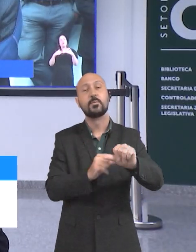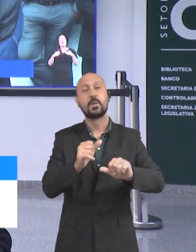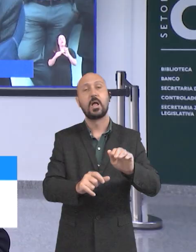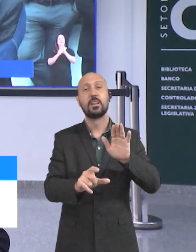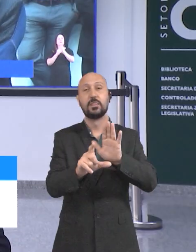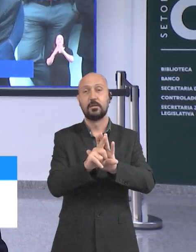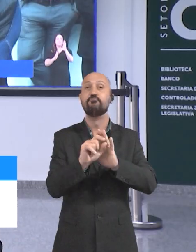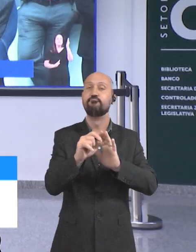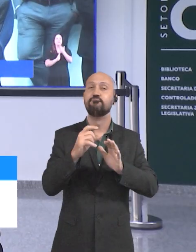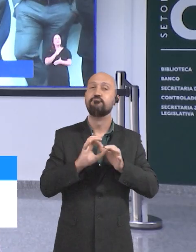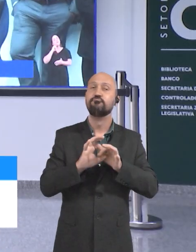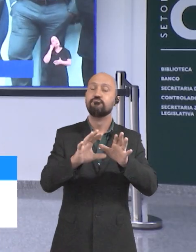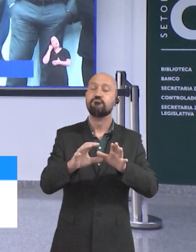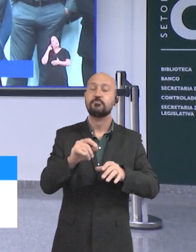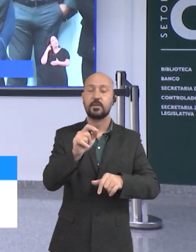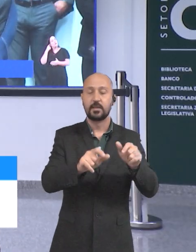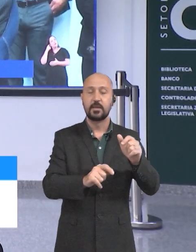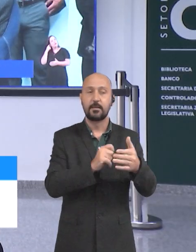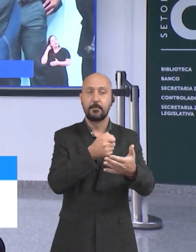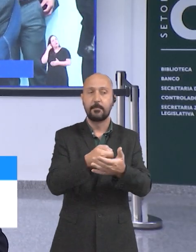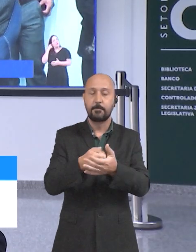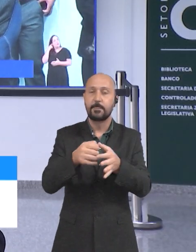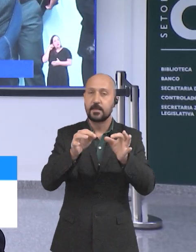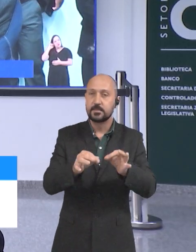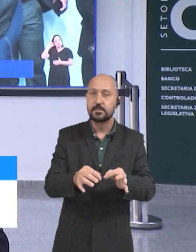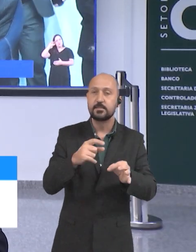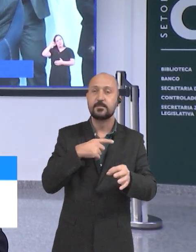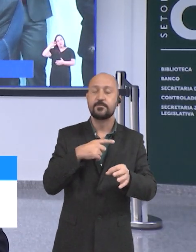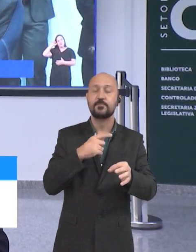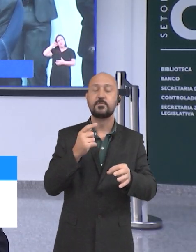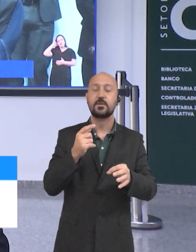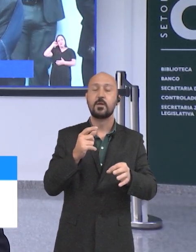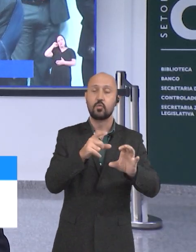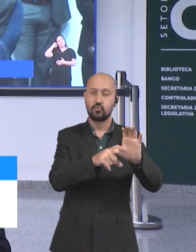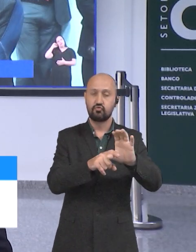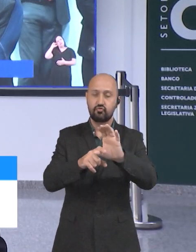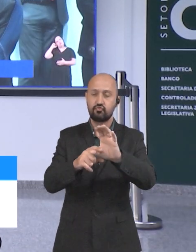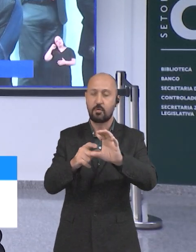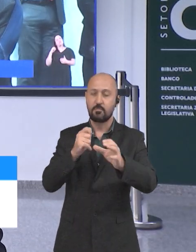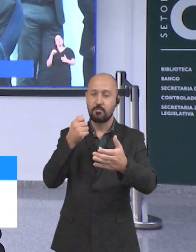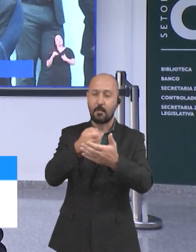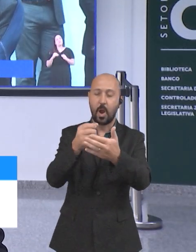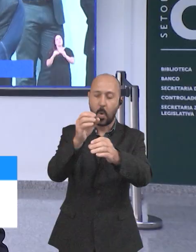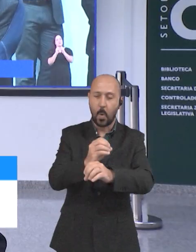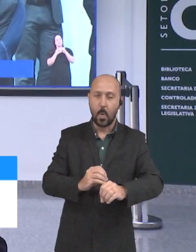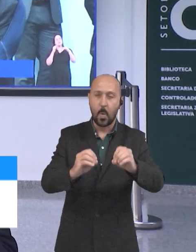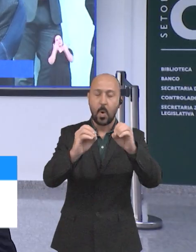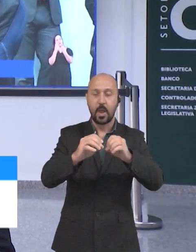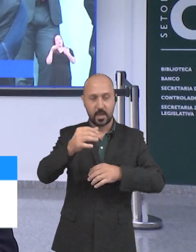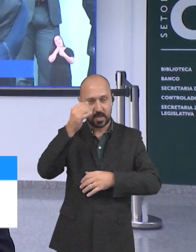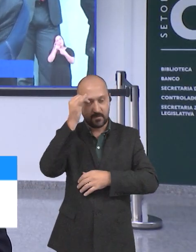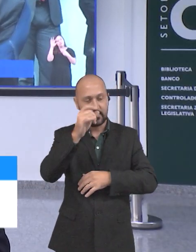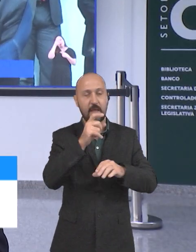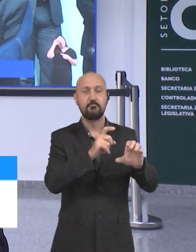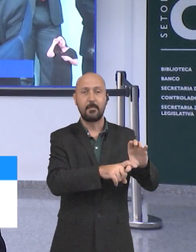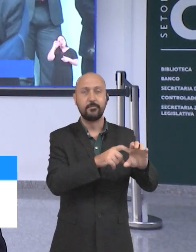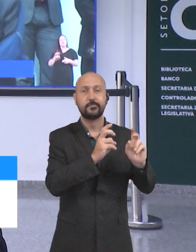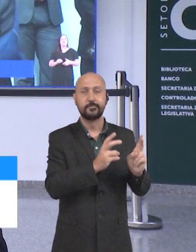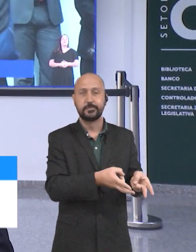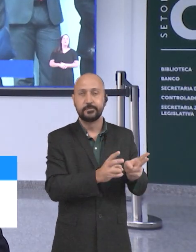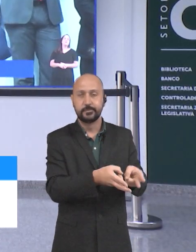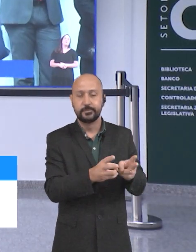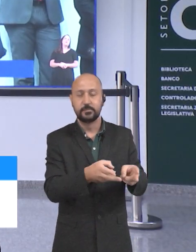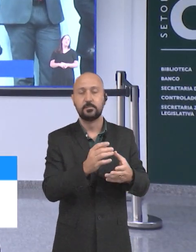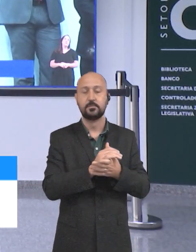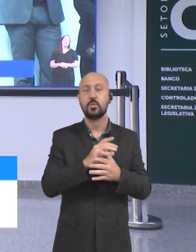os projetos irão modernizar a legislação, permitir que bons contribuintes tenham condições de quitar seus débitos e, por outro lado,